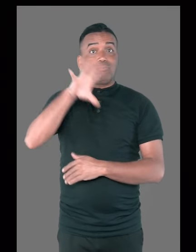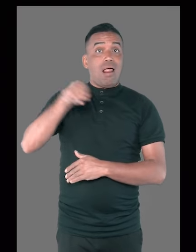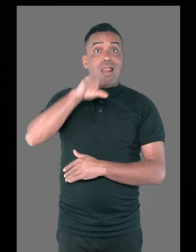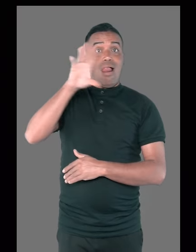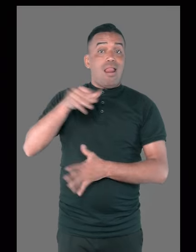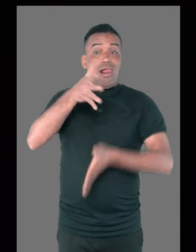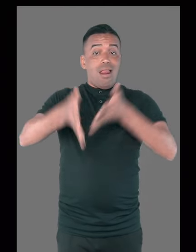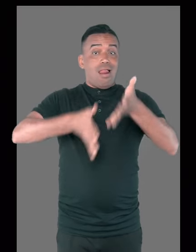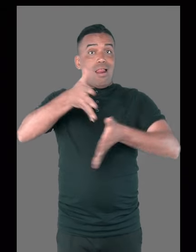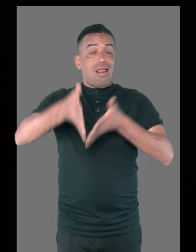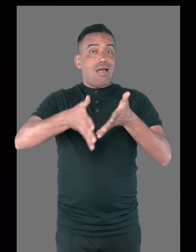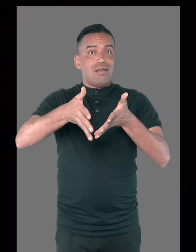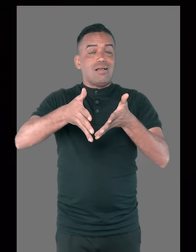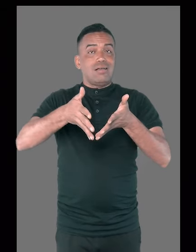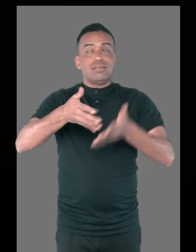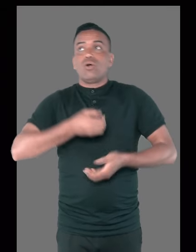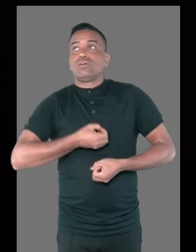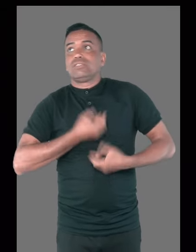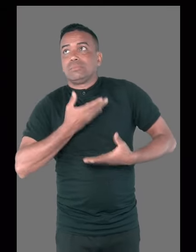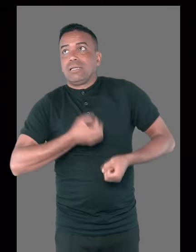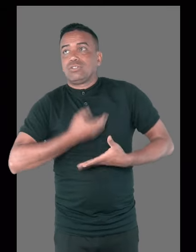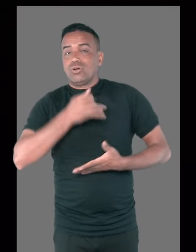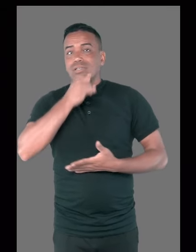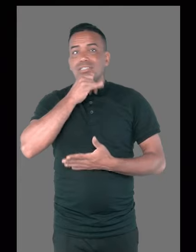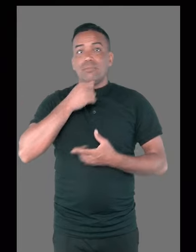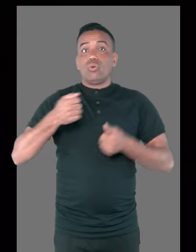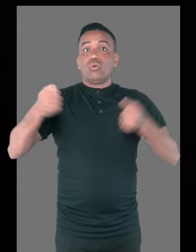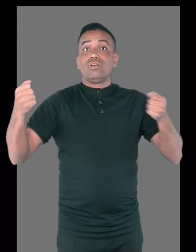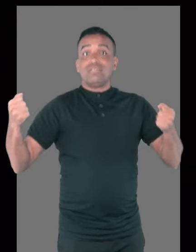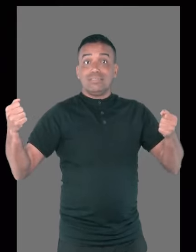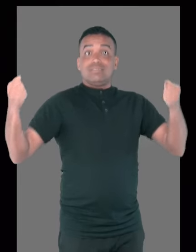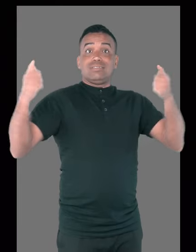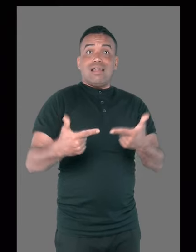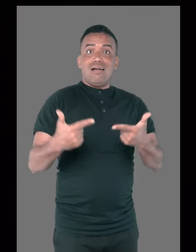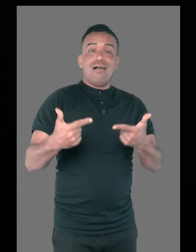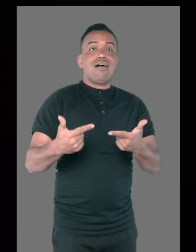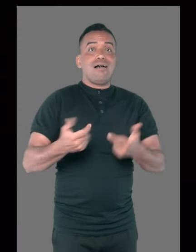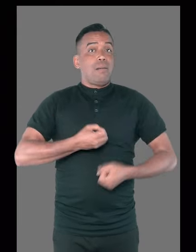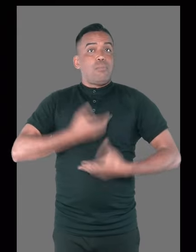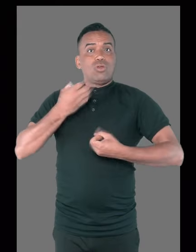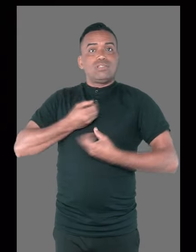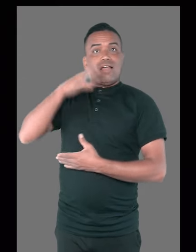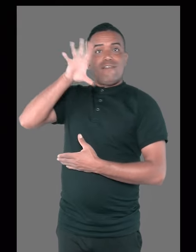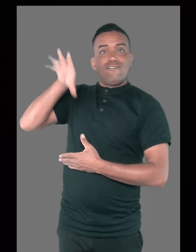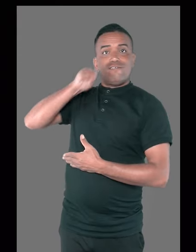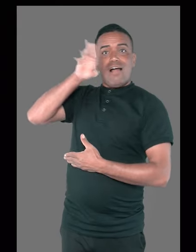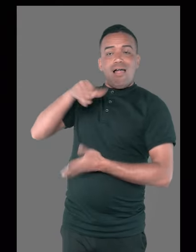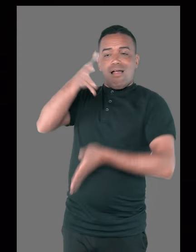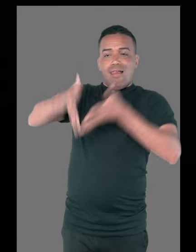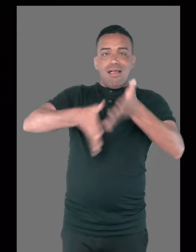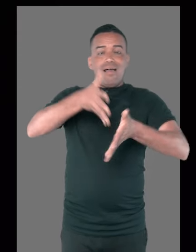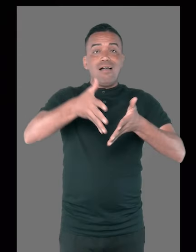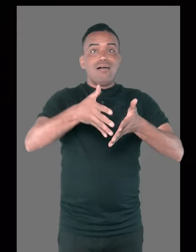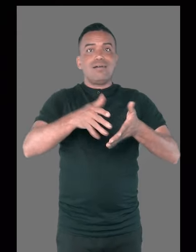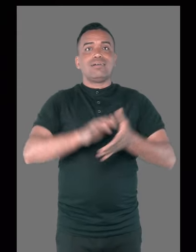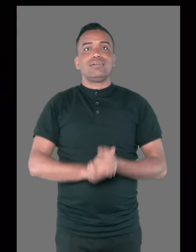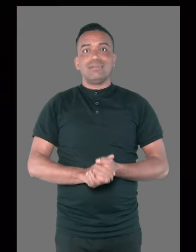com expressões como o slam, como a poesia falada, né, o